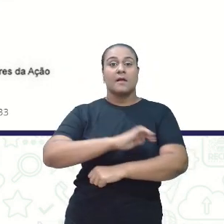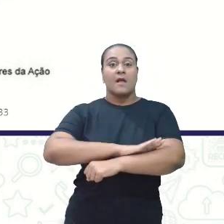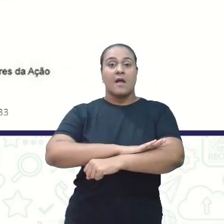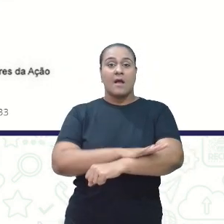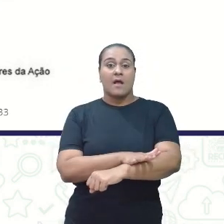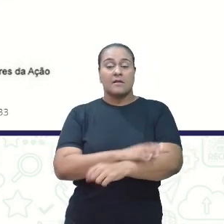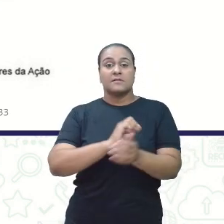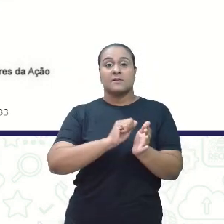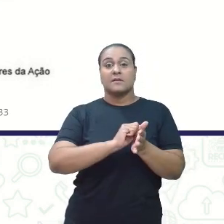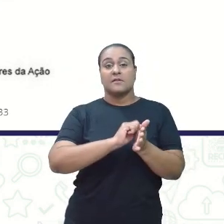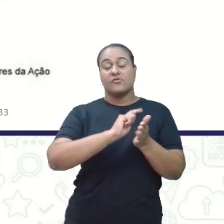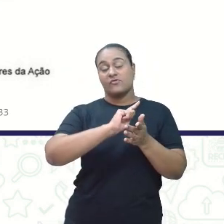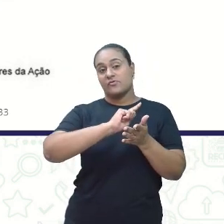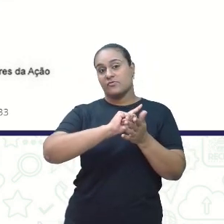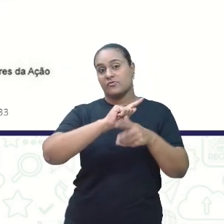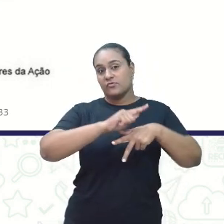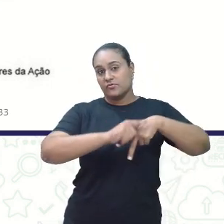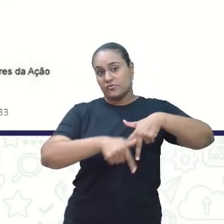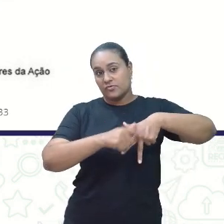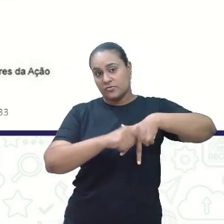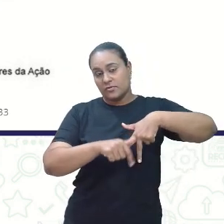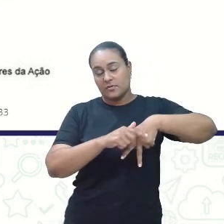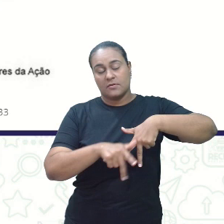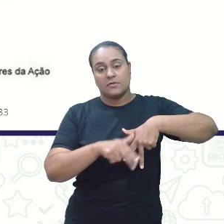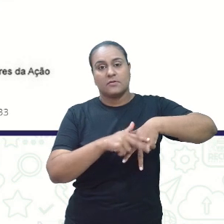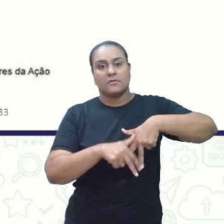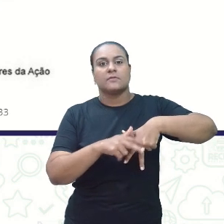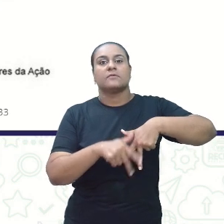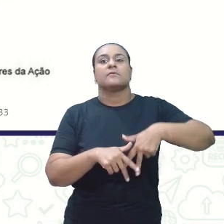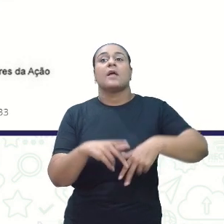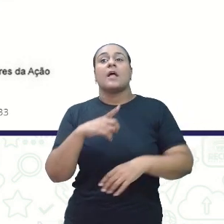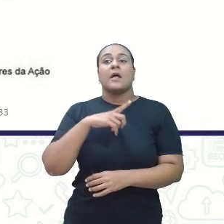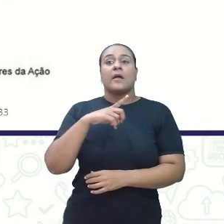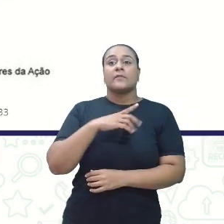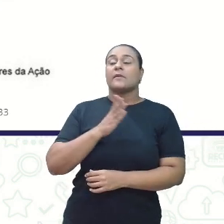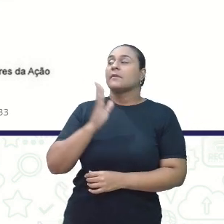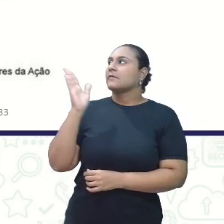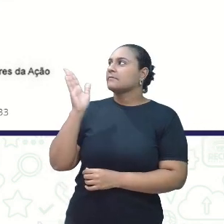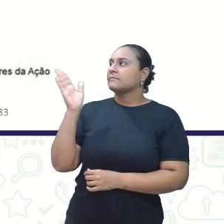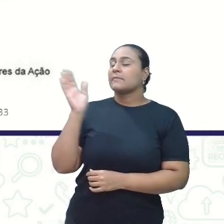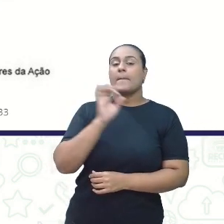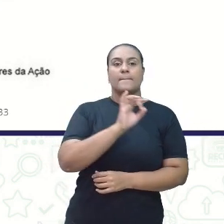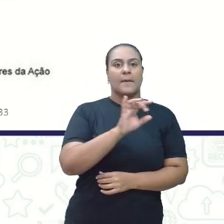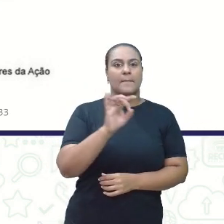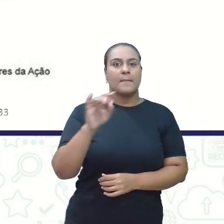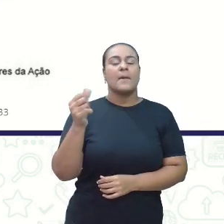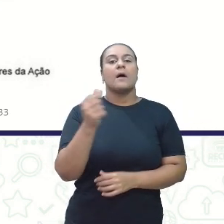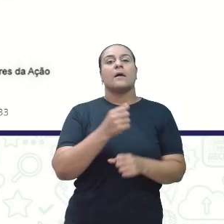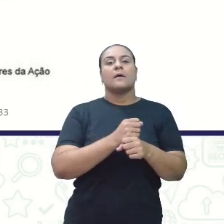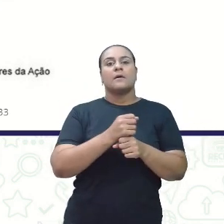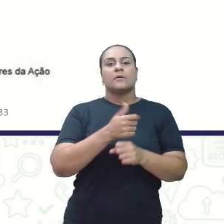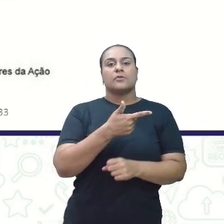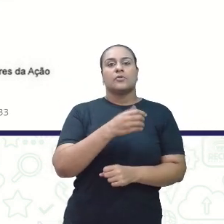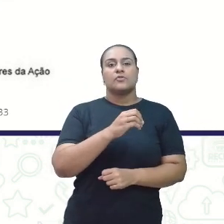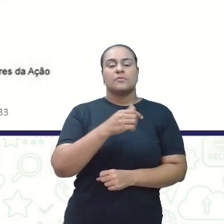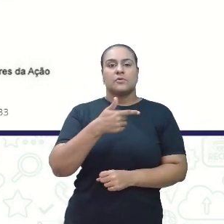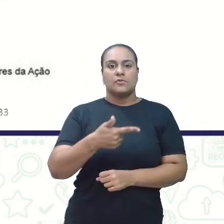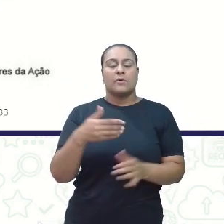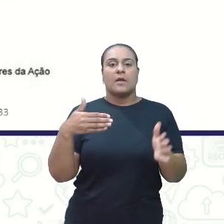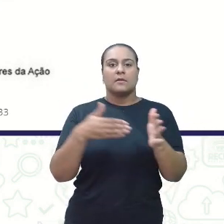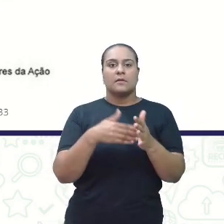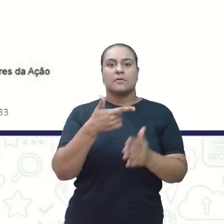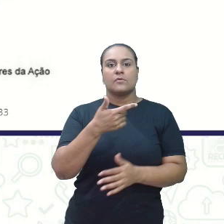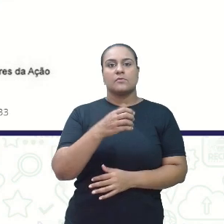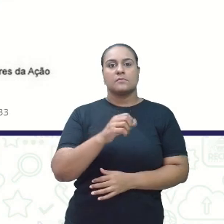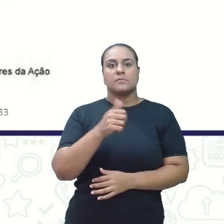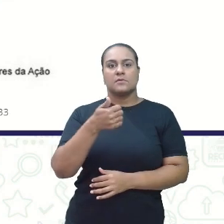Cinema Brasileiro. Foram analisados os 20 filmes de maior bilheteria em cada ano, de 2002 a 2014. Então,